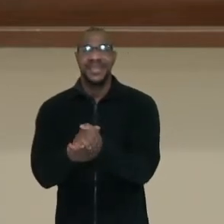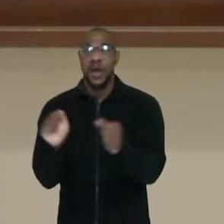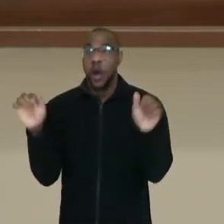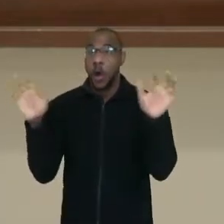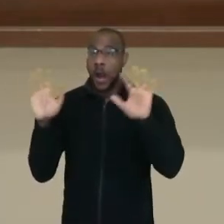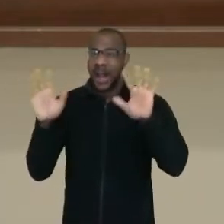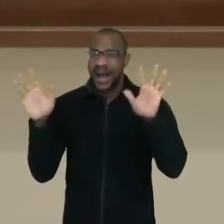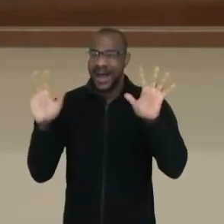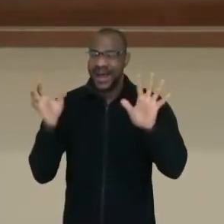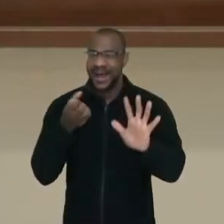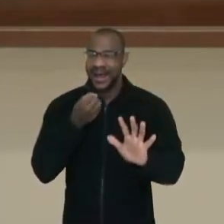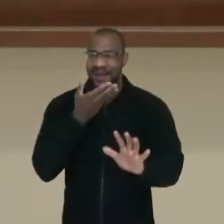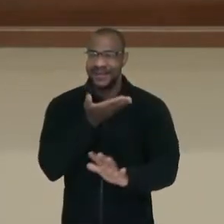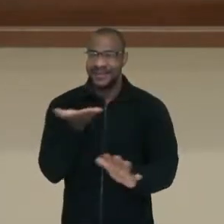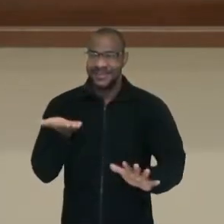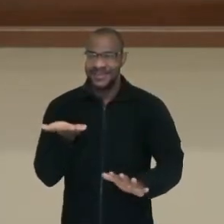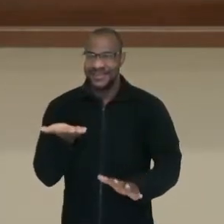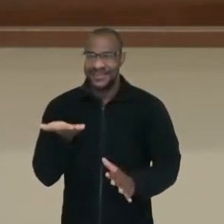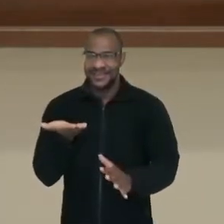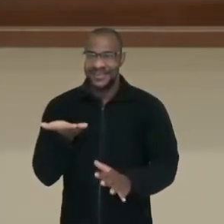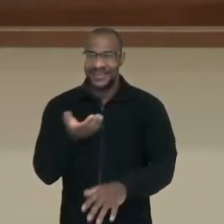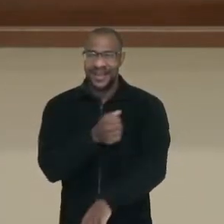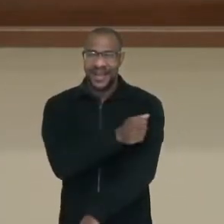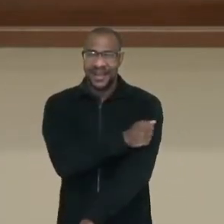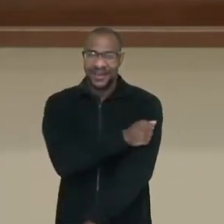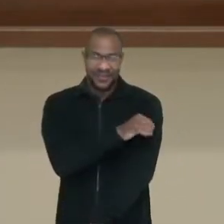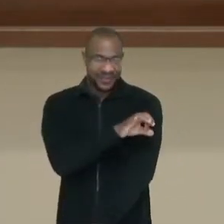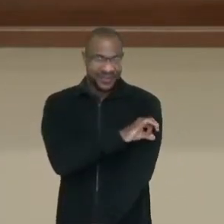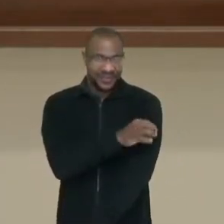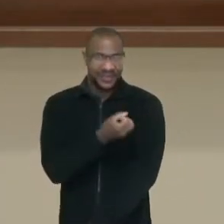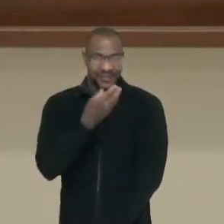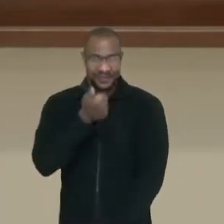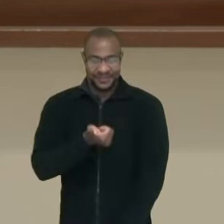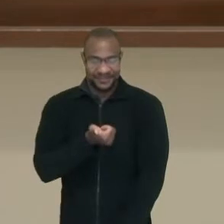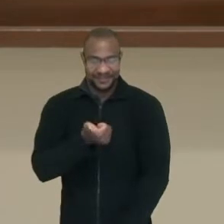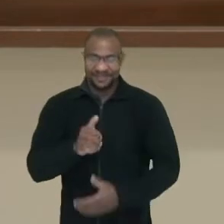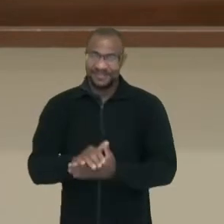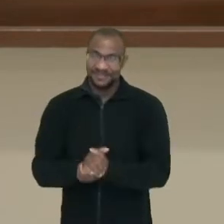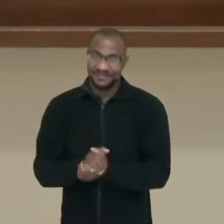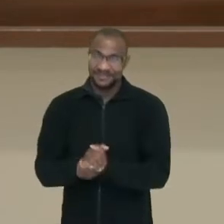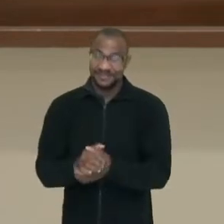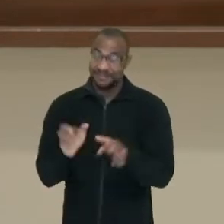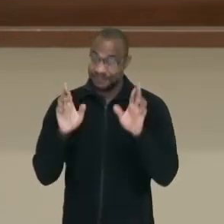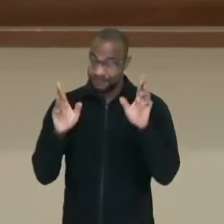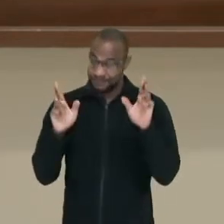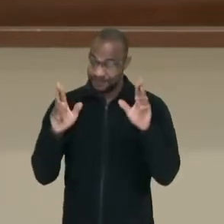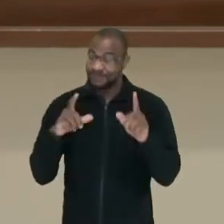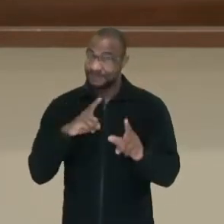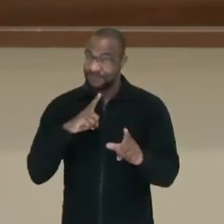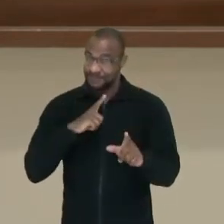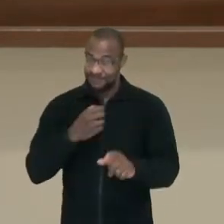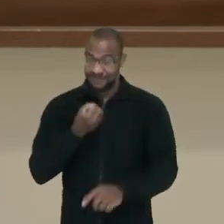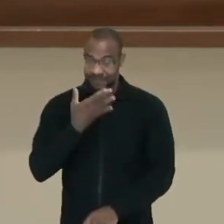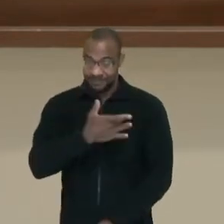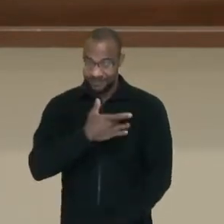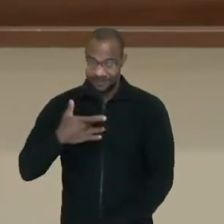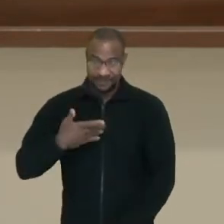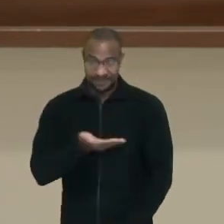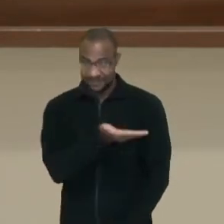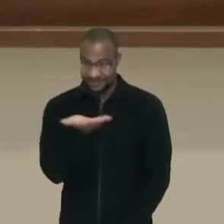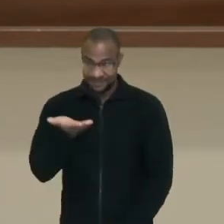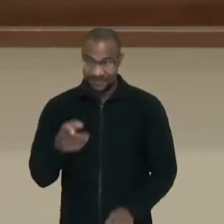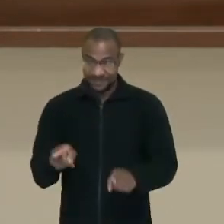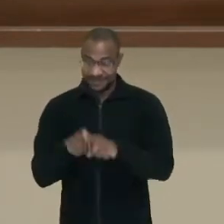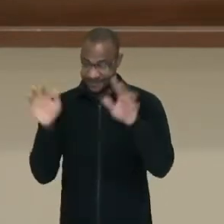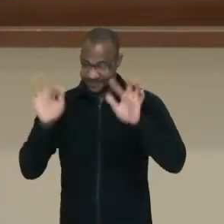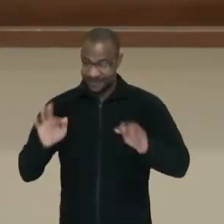Olá, pessoas do nono ano, tudo bem com vocês? Espero que estejam bem. Torço mesmo para que sejam bem e muito felizes,